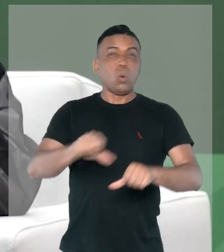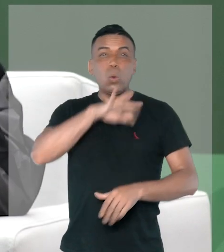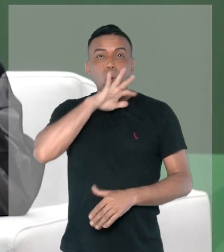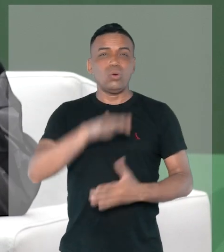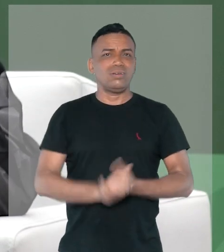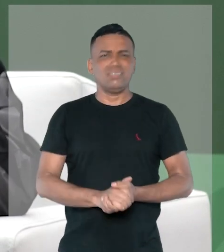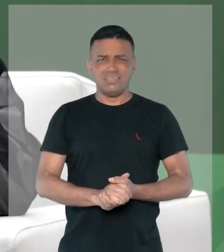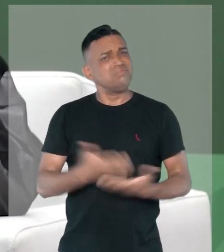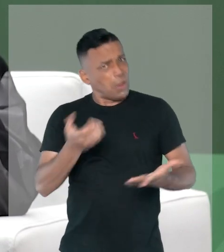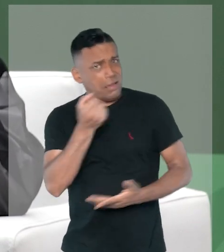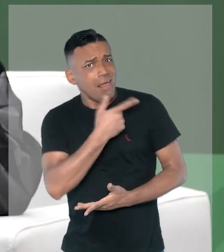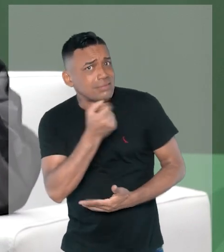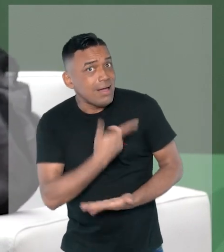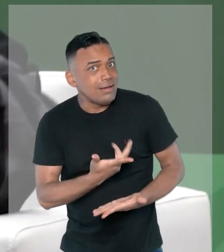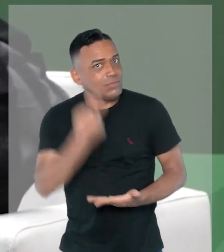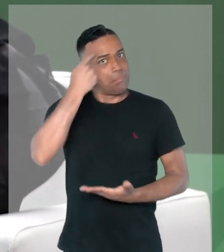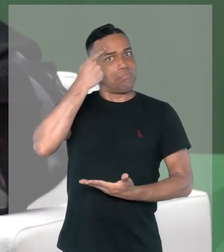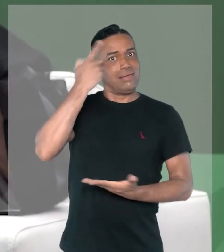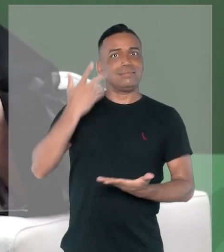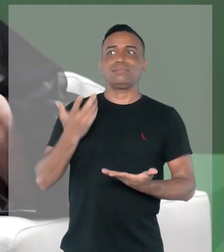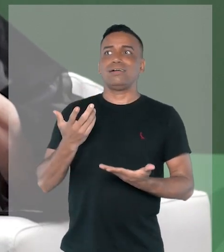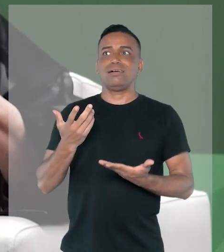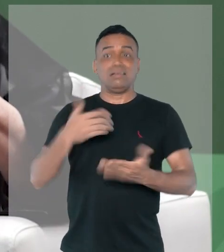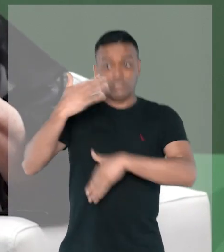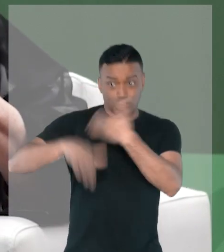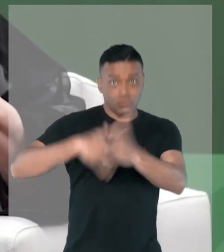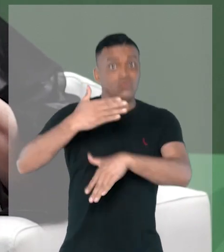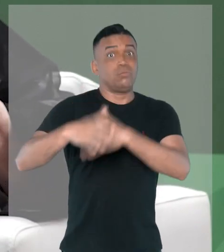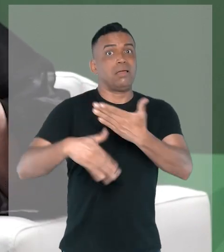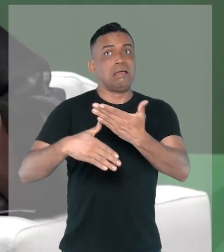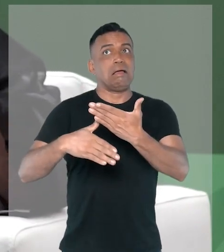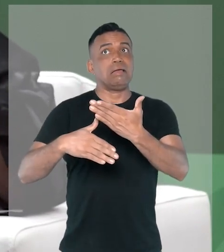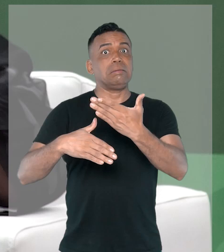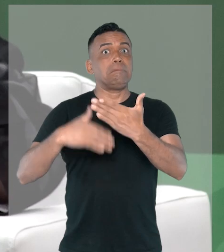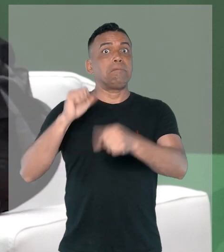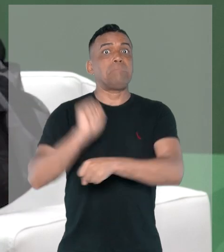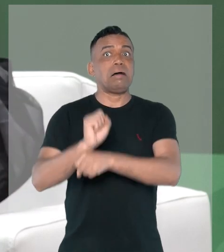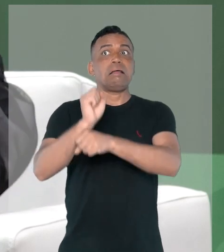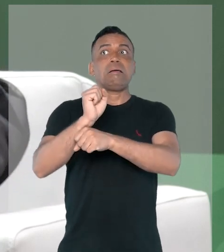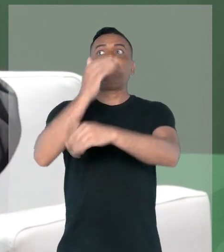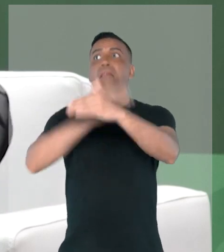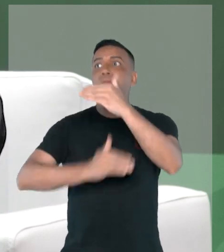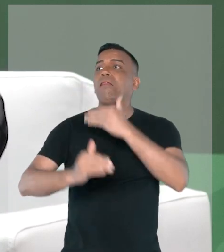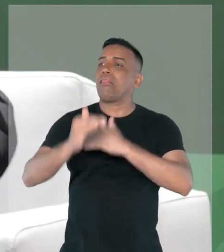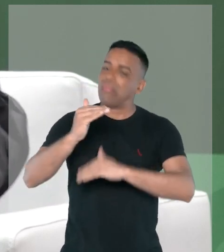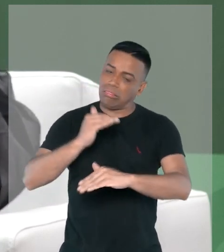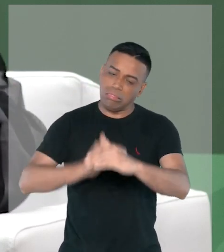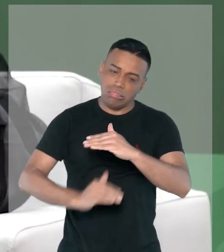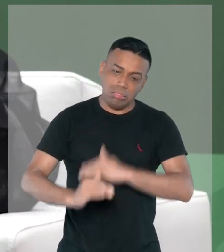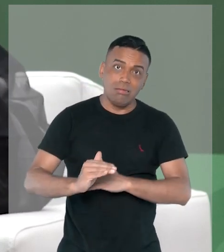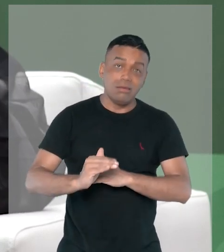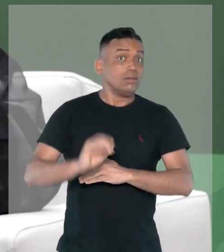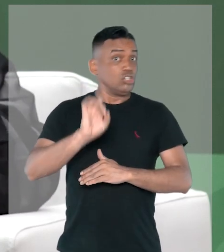Não é engraçado isso? Quando você pensa, agora a gente está dando uns passos para frente, né? E de repente dá uma derrapada para trás, uma escorregada lá para trás,